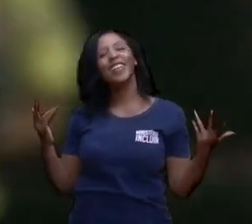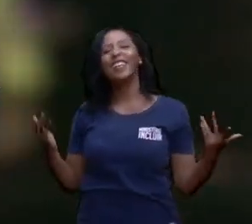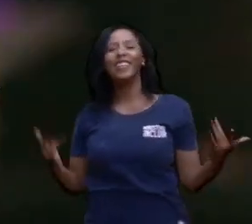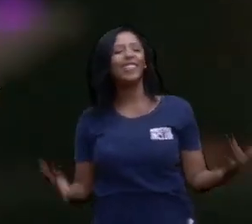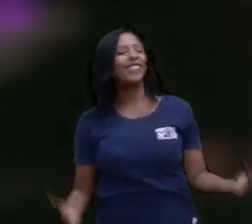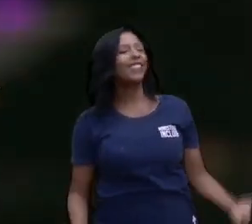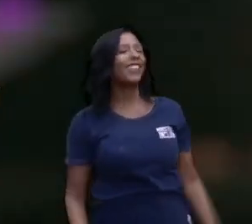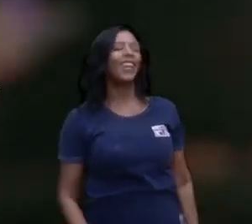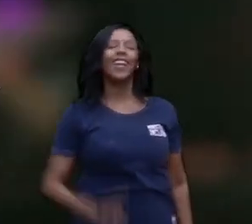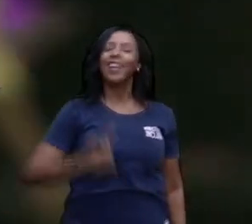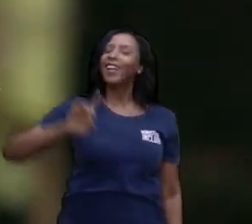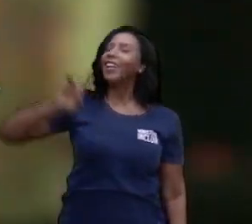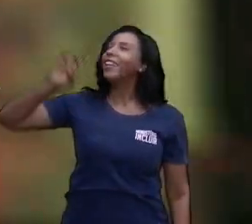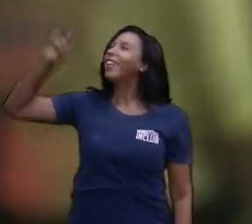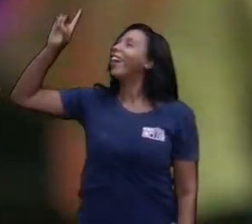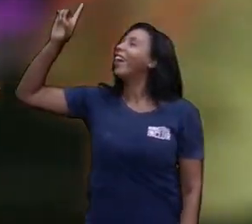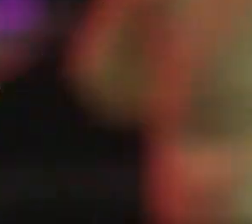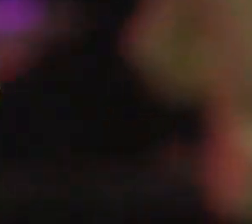que você